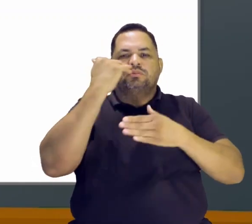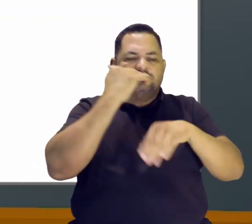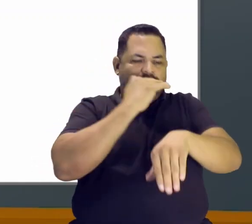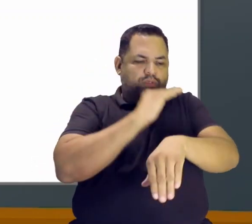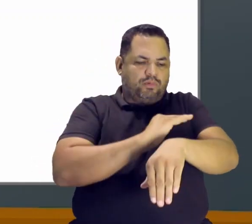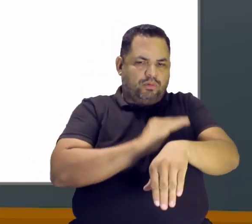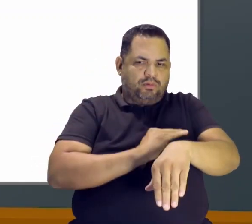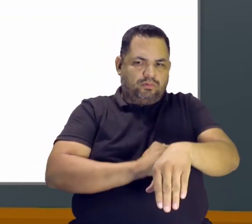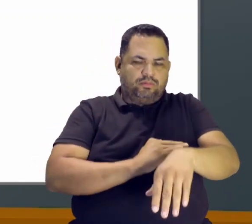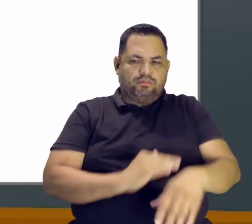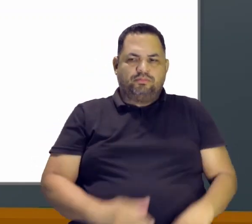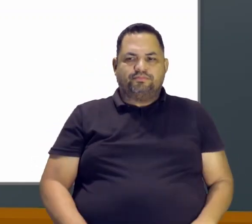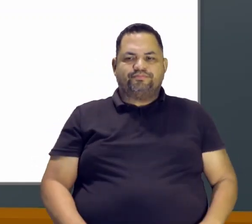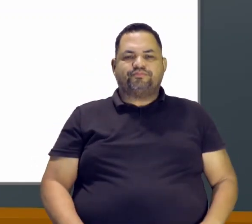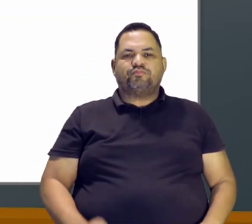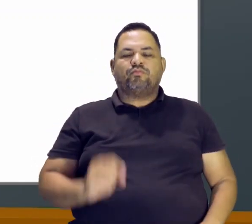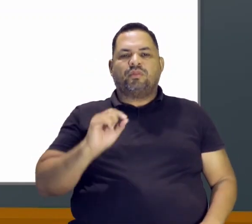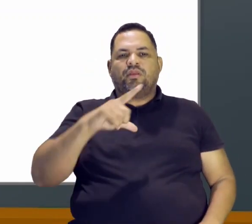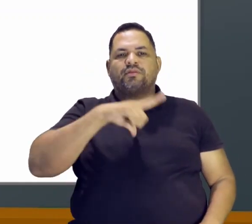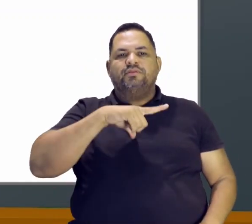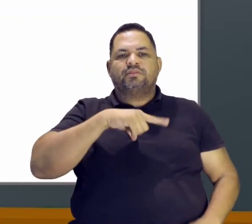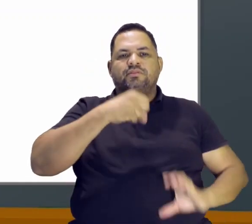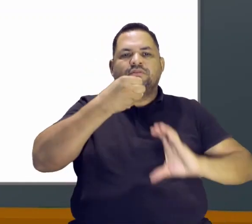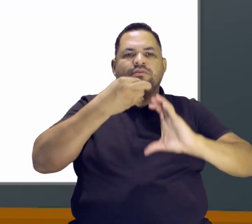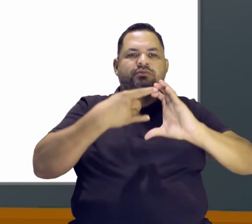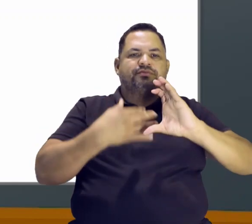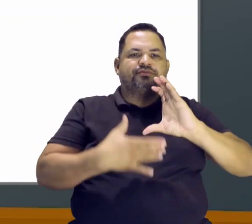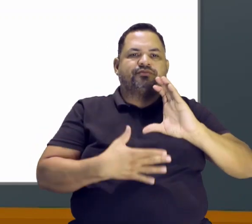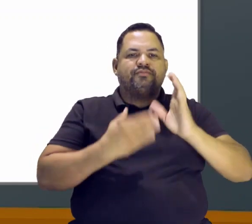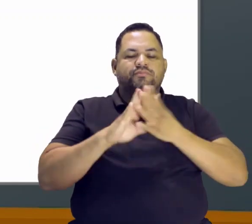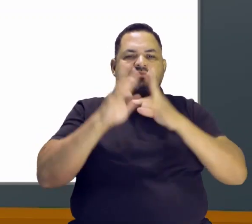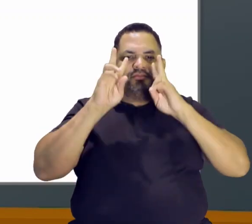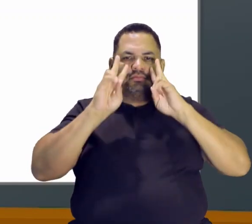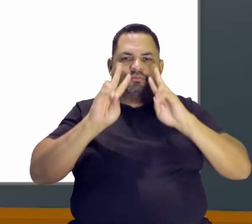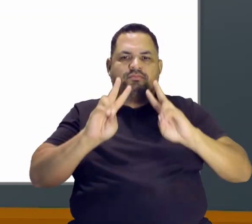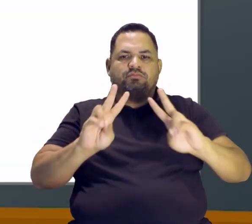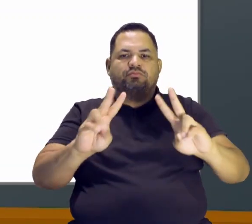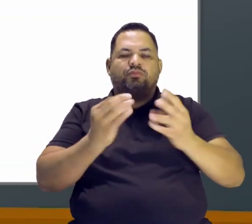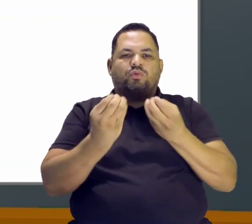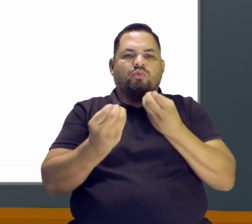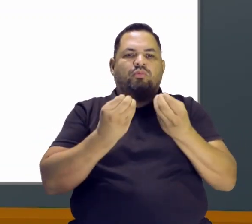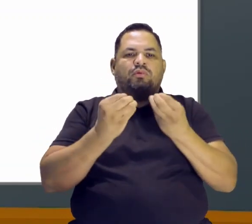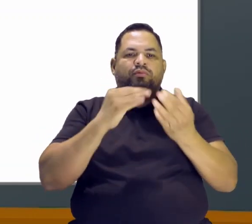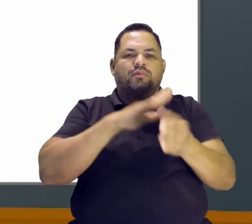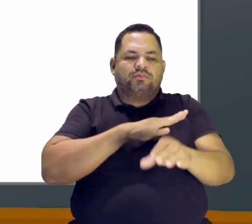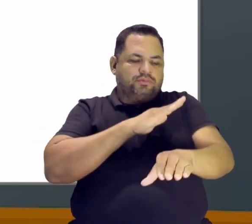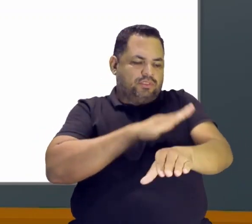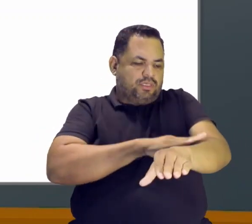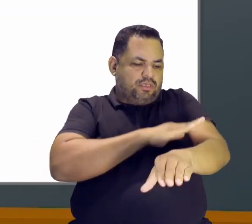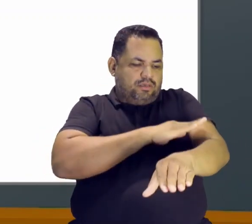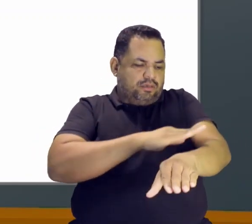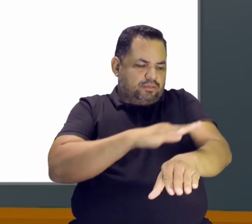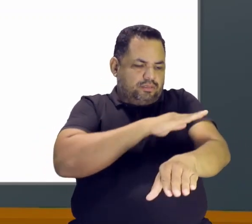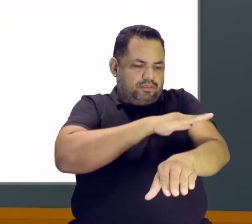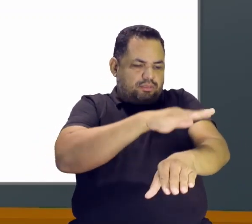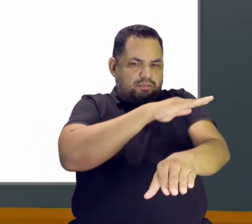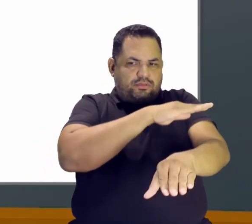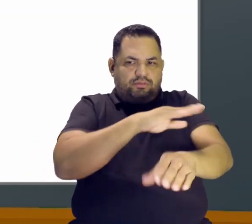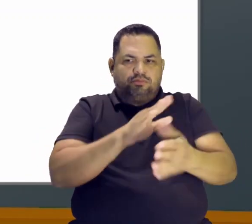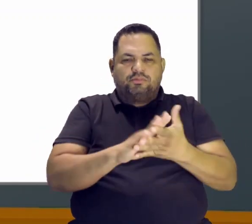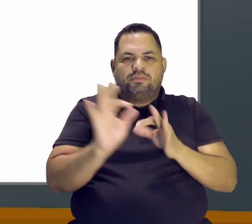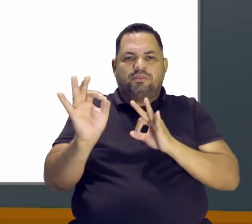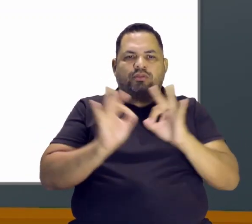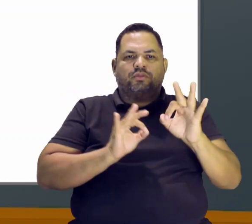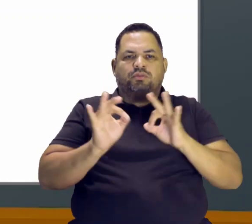como que ele é composto, e aí você vai começar a visualizar como que é feita a composição desse teu músculo. Cada